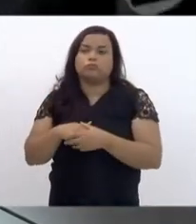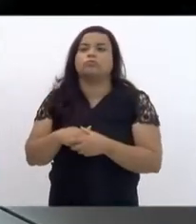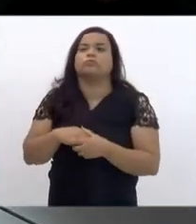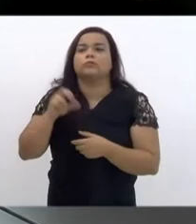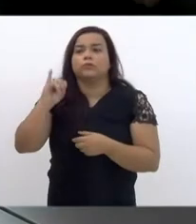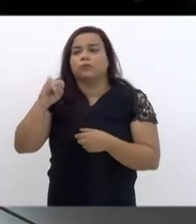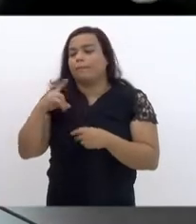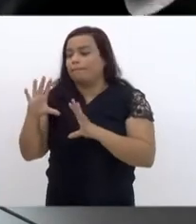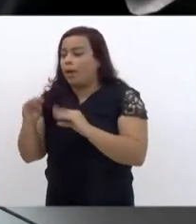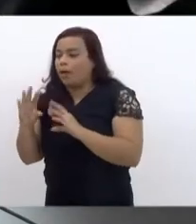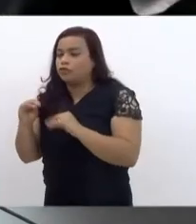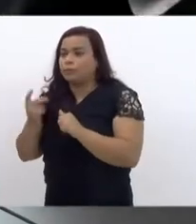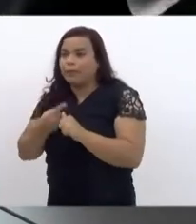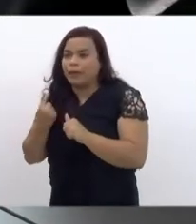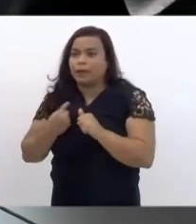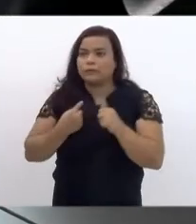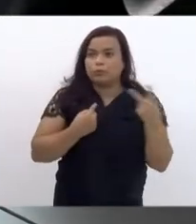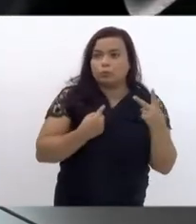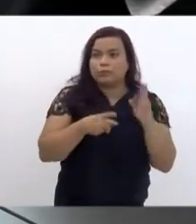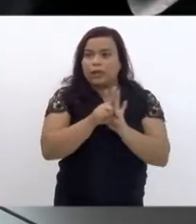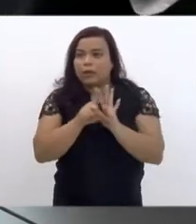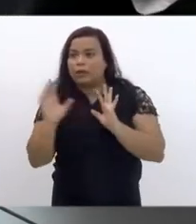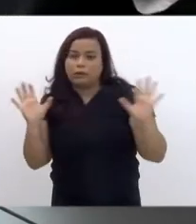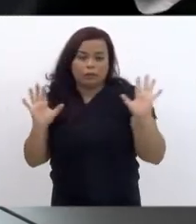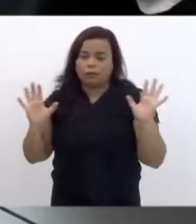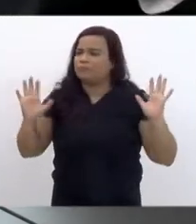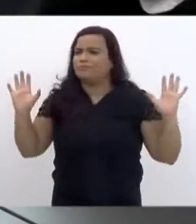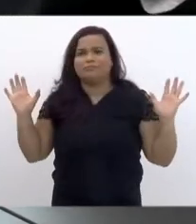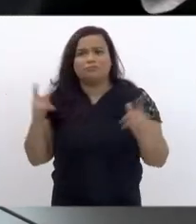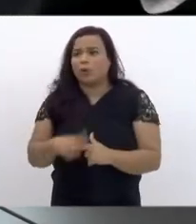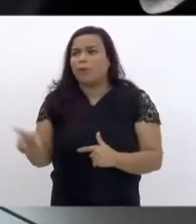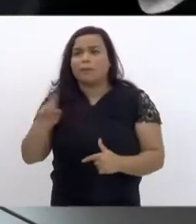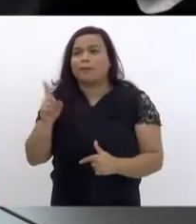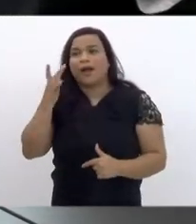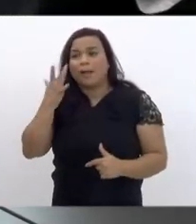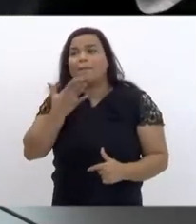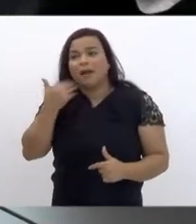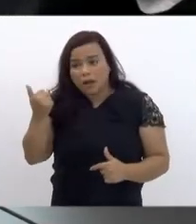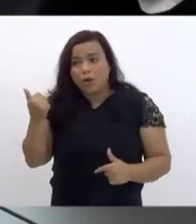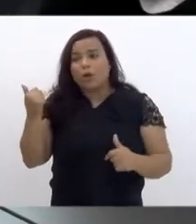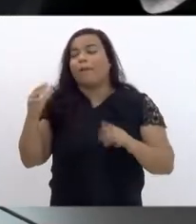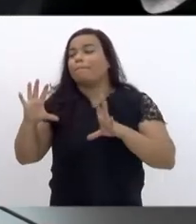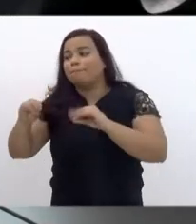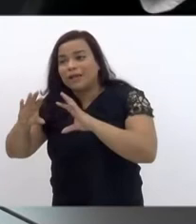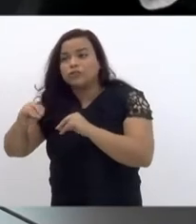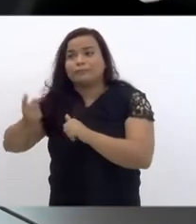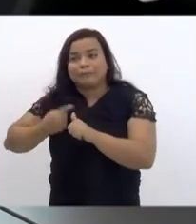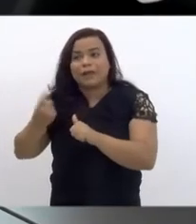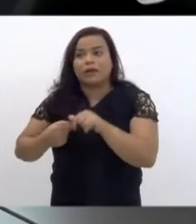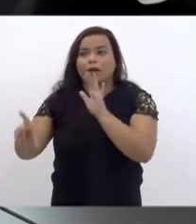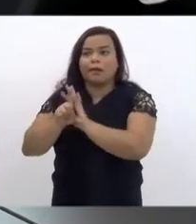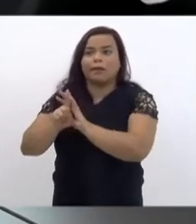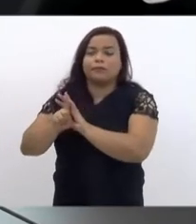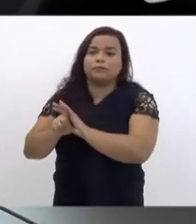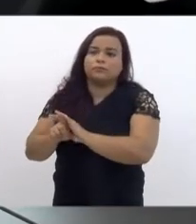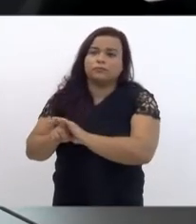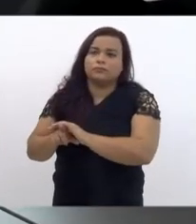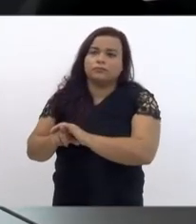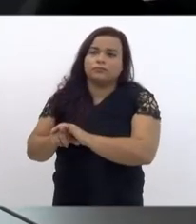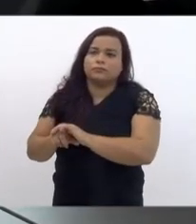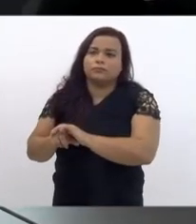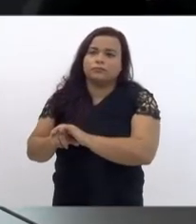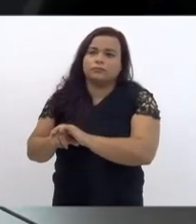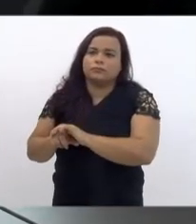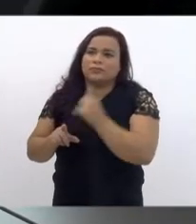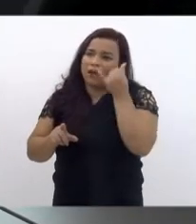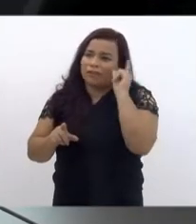mexendo na primeira lei ou na segunda lei. Eu acho até melhor mexer na primeira do que